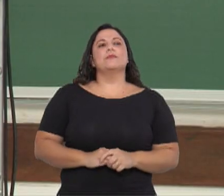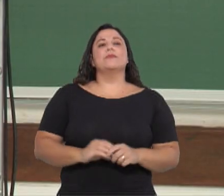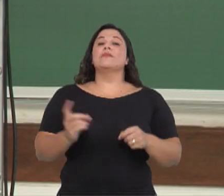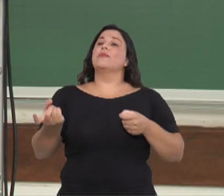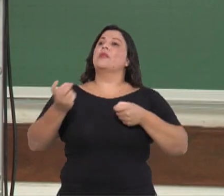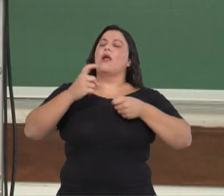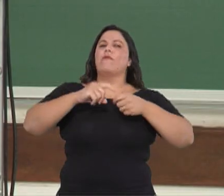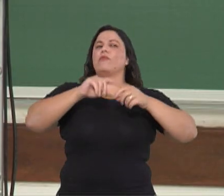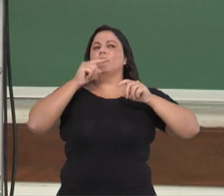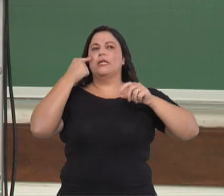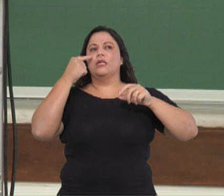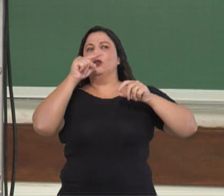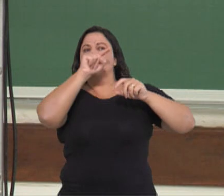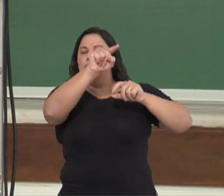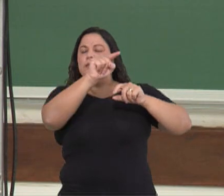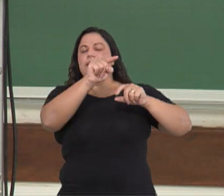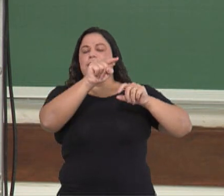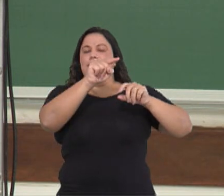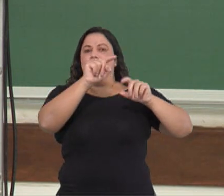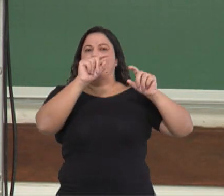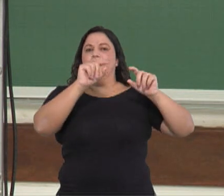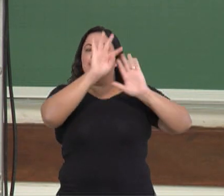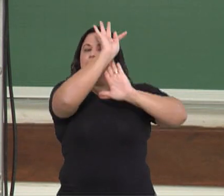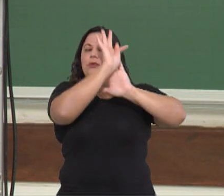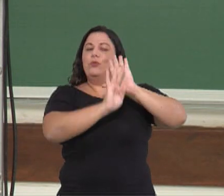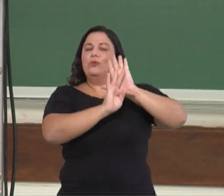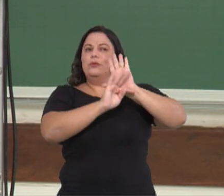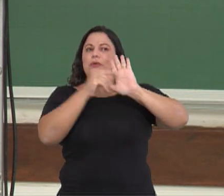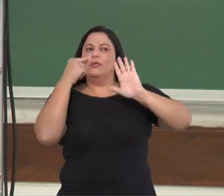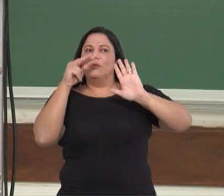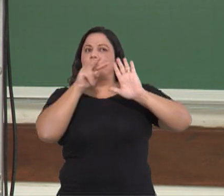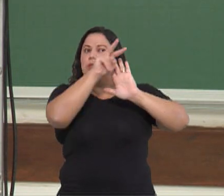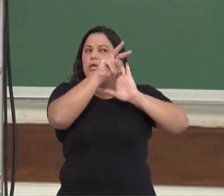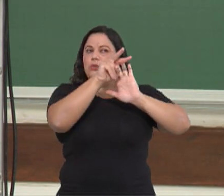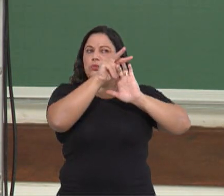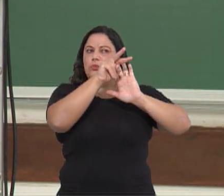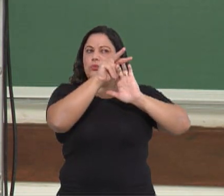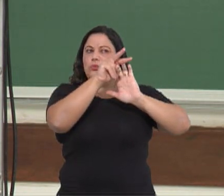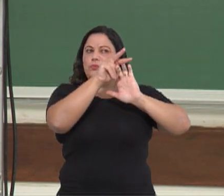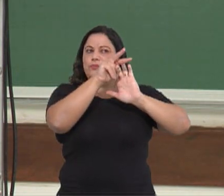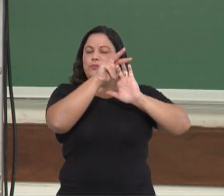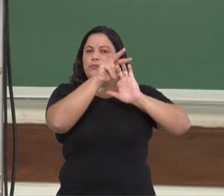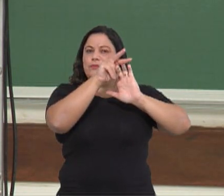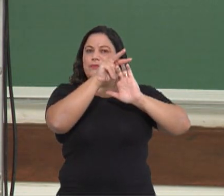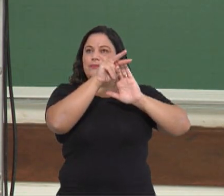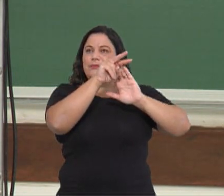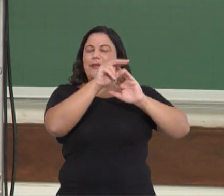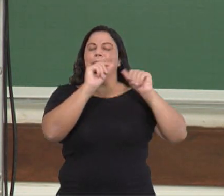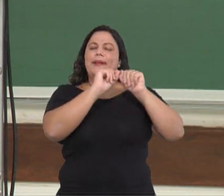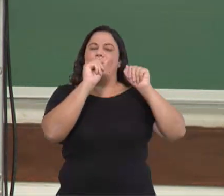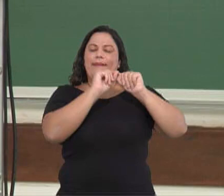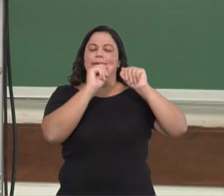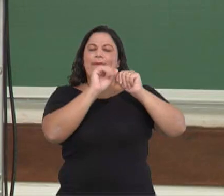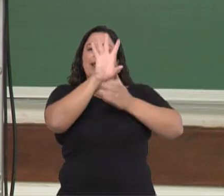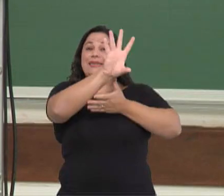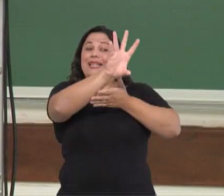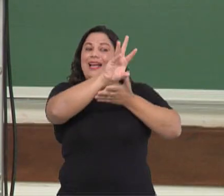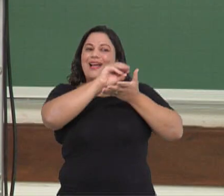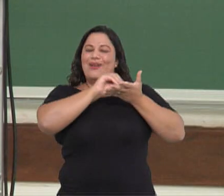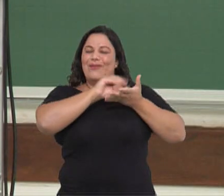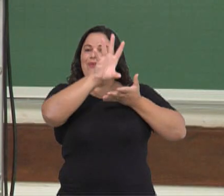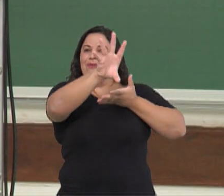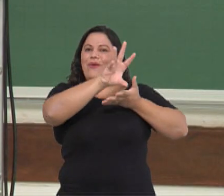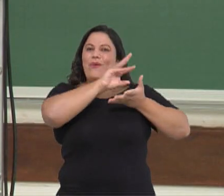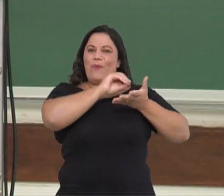Vou deixar o texto aqui para que vocês façam a cópia retirando